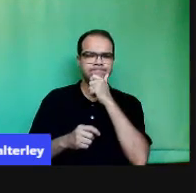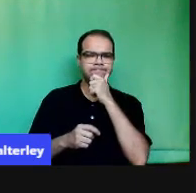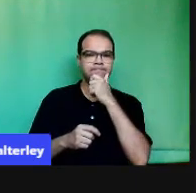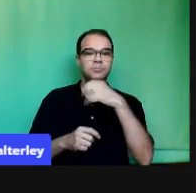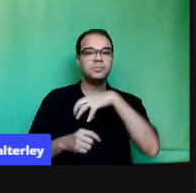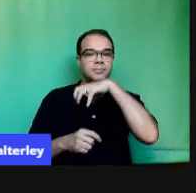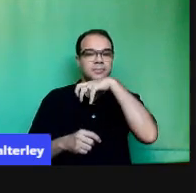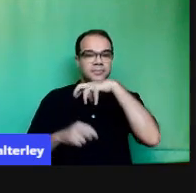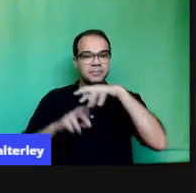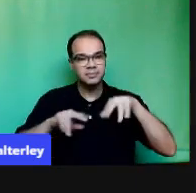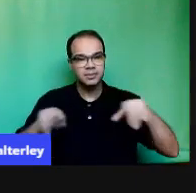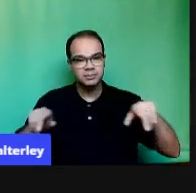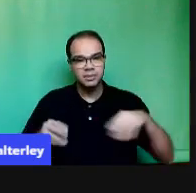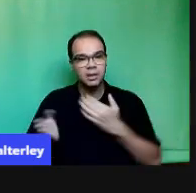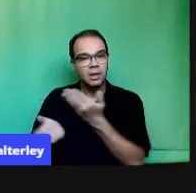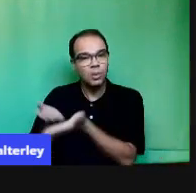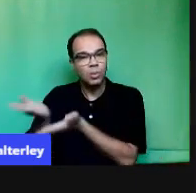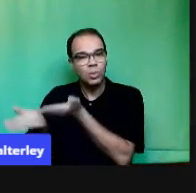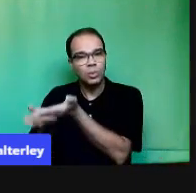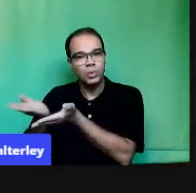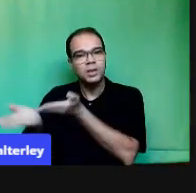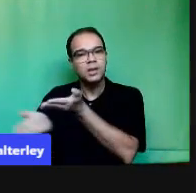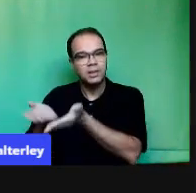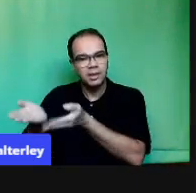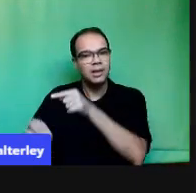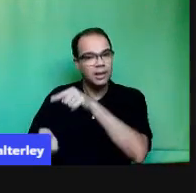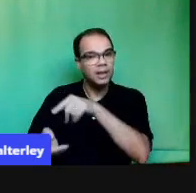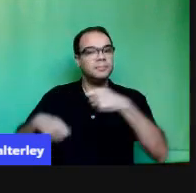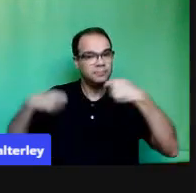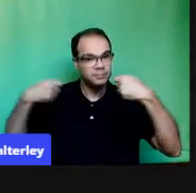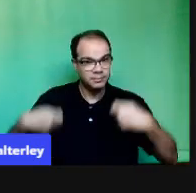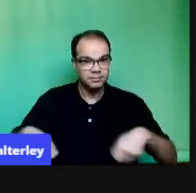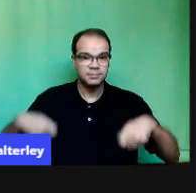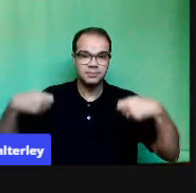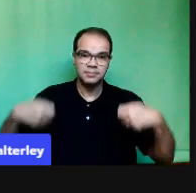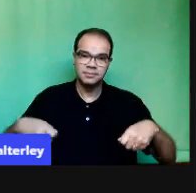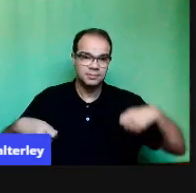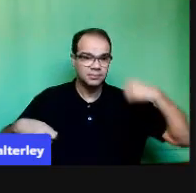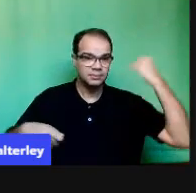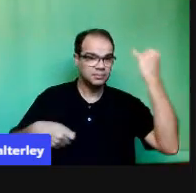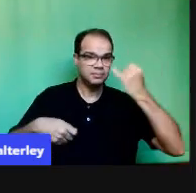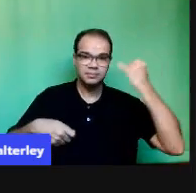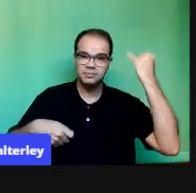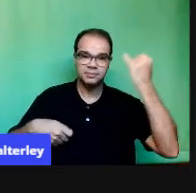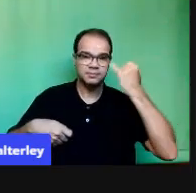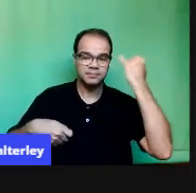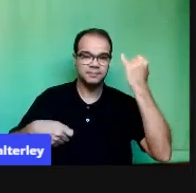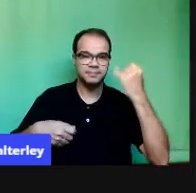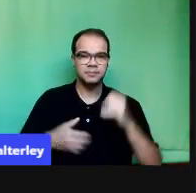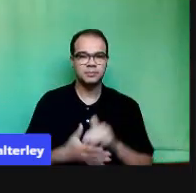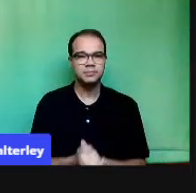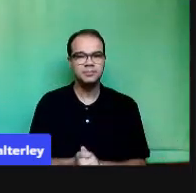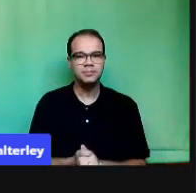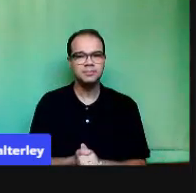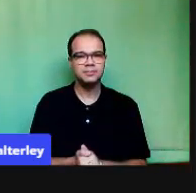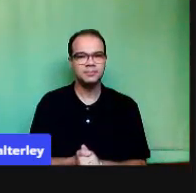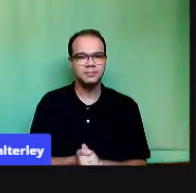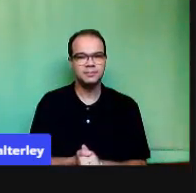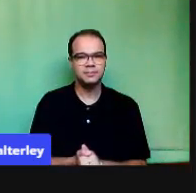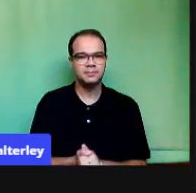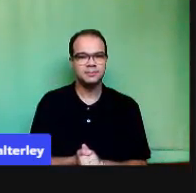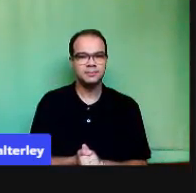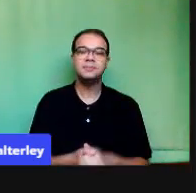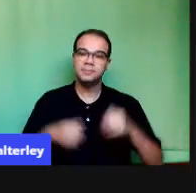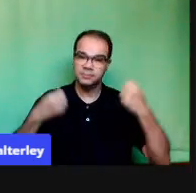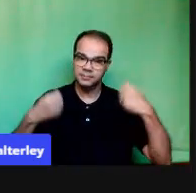lei instituindo essa necessidade, mas mais do que isso, havia uma percepção dos professores sobre essa necessidade, tendo em vista a importância inerente do